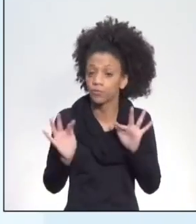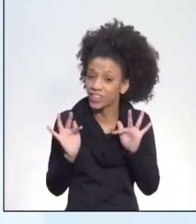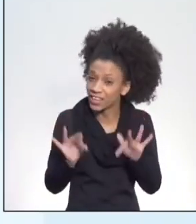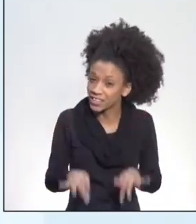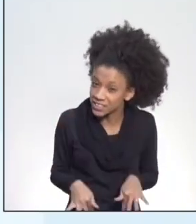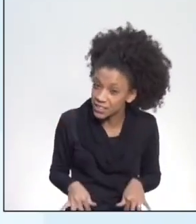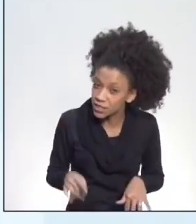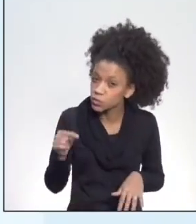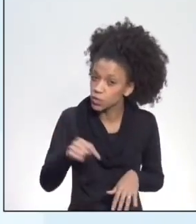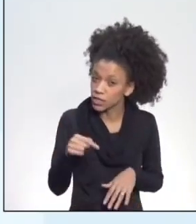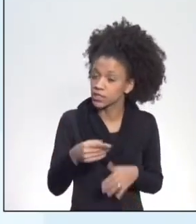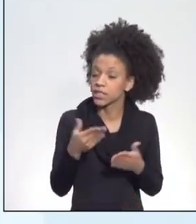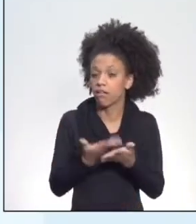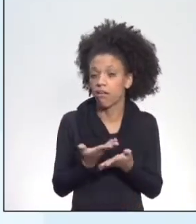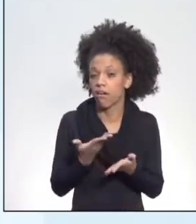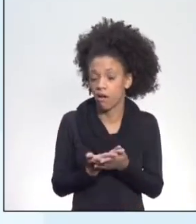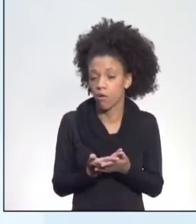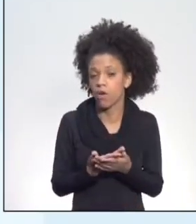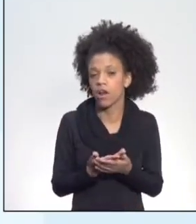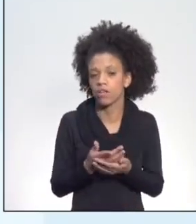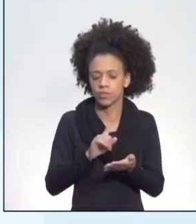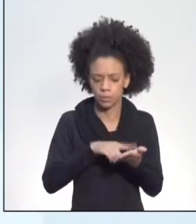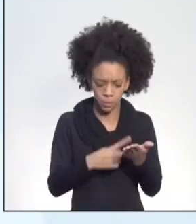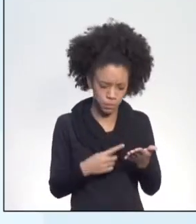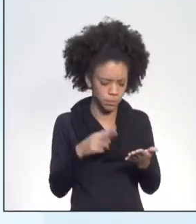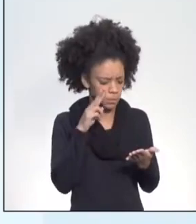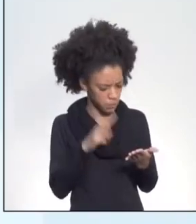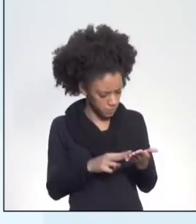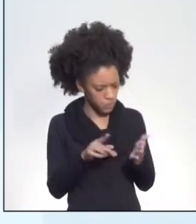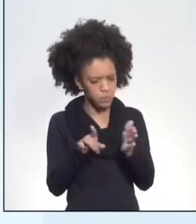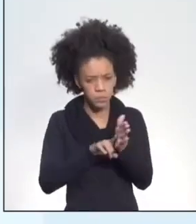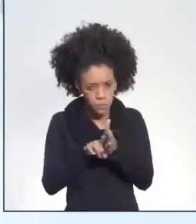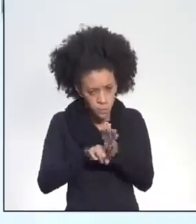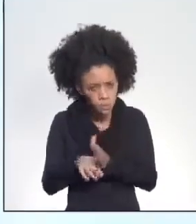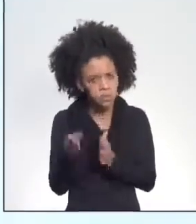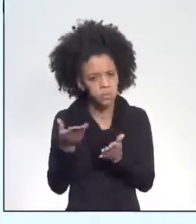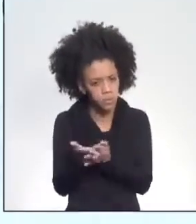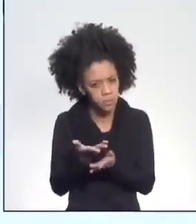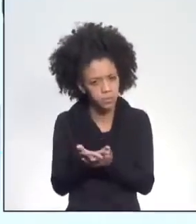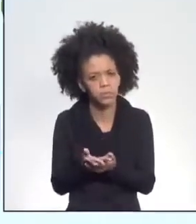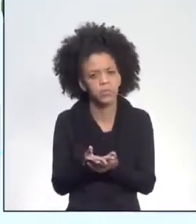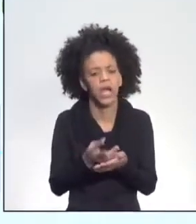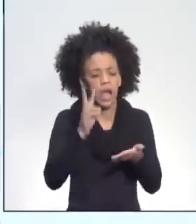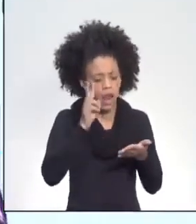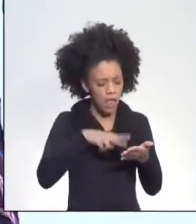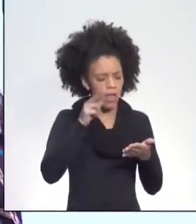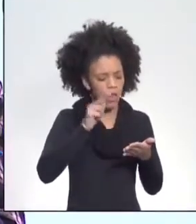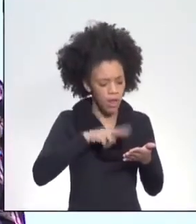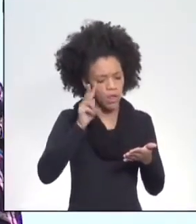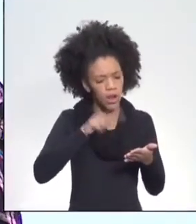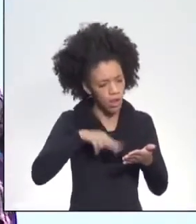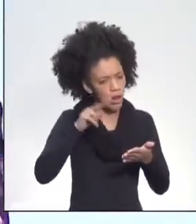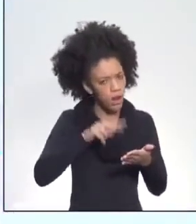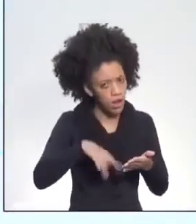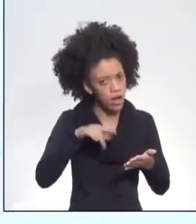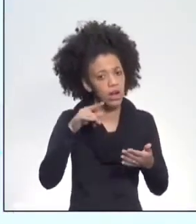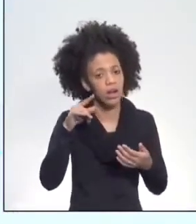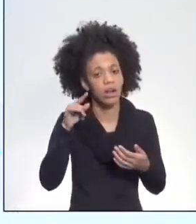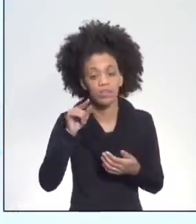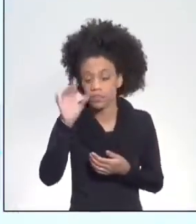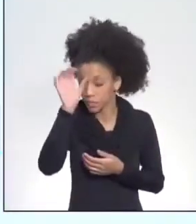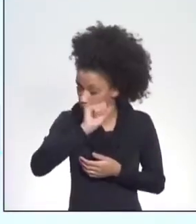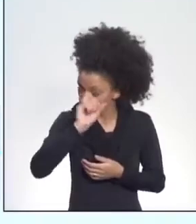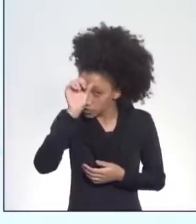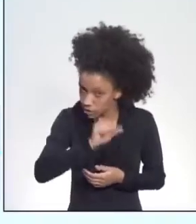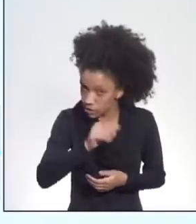aqui, peguem lá os cadernos do aluno de vocês, consultem, pesquisem, observem, releiam partes que vocês